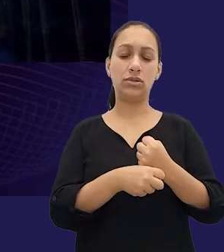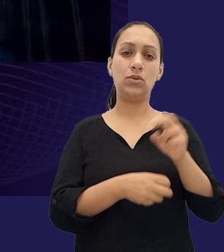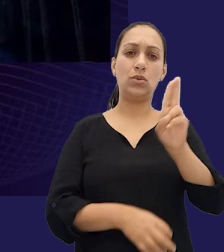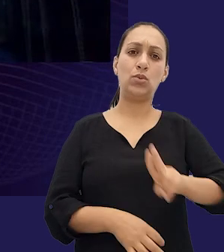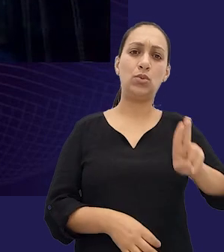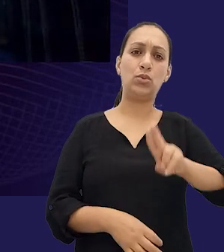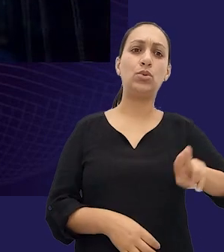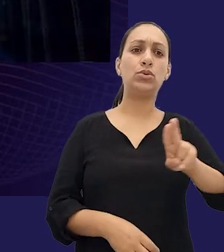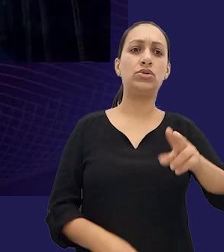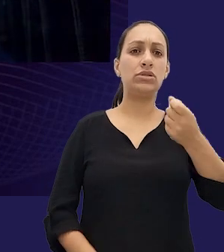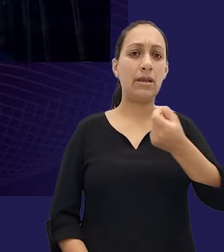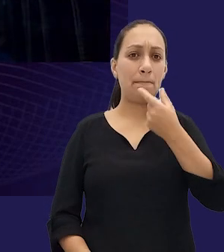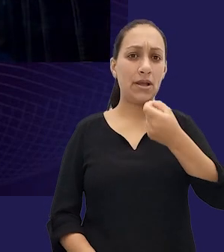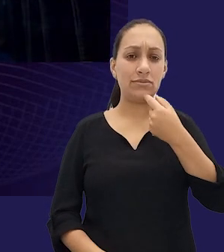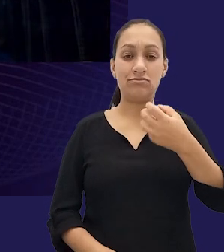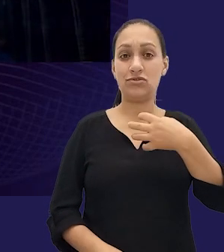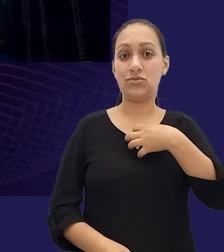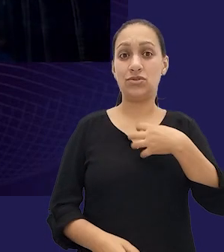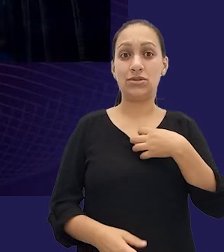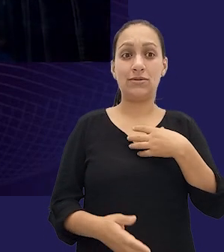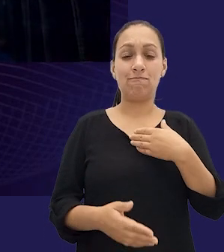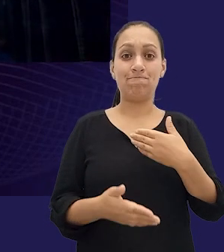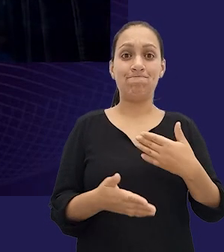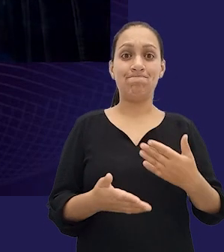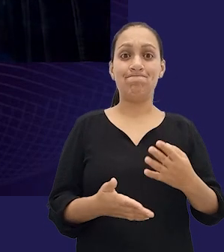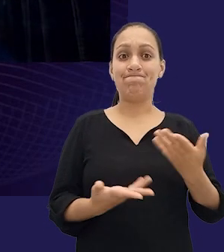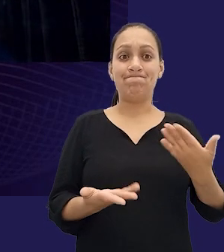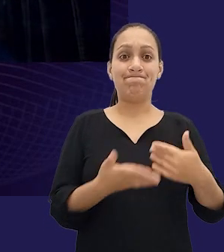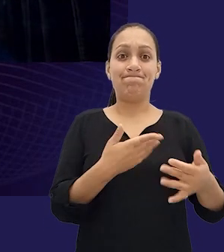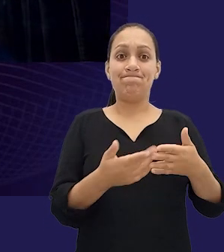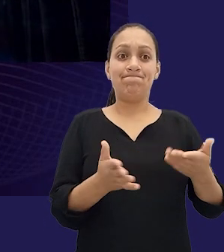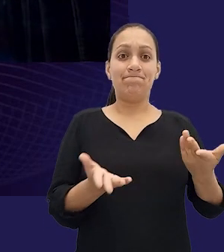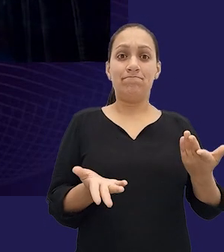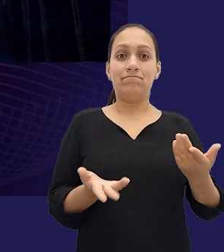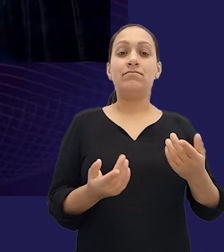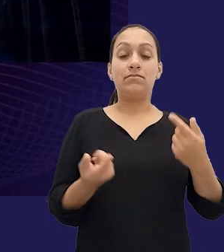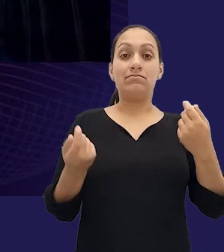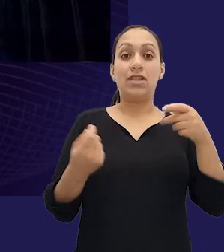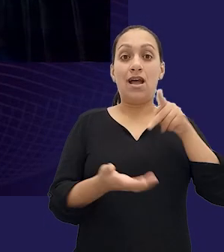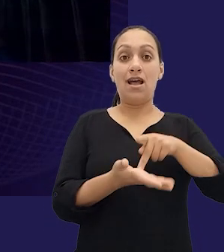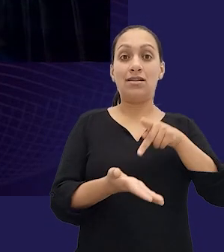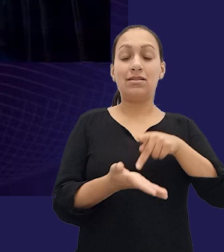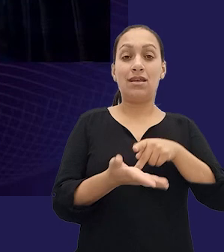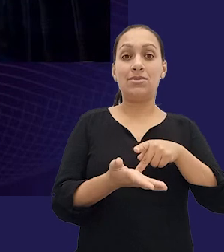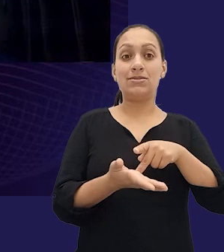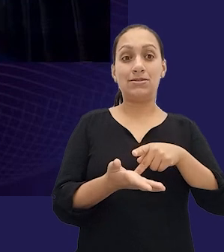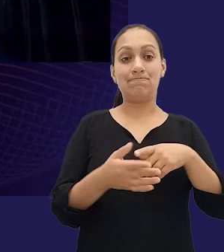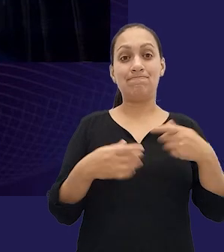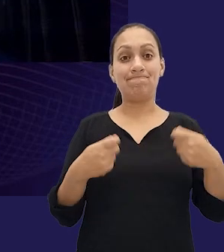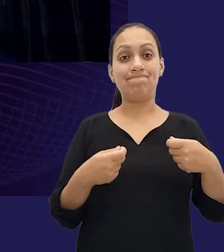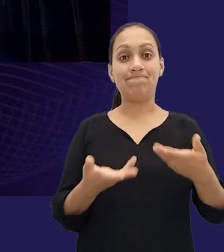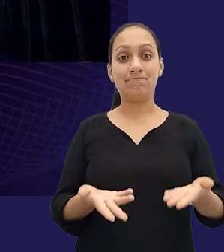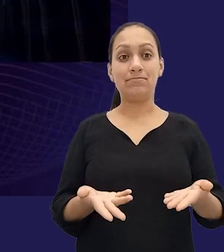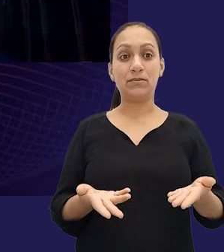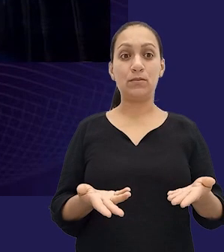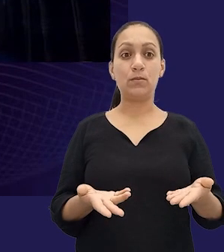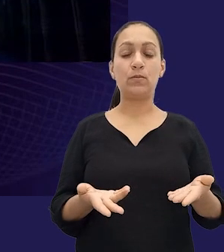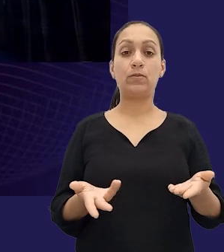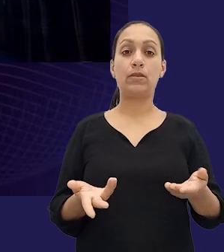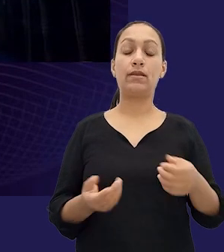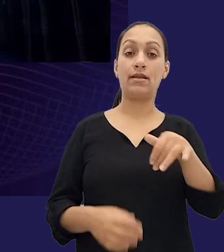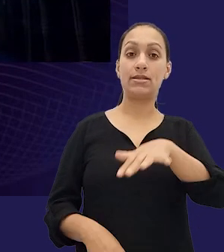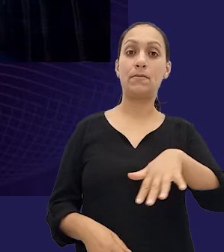de antimicrobianos de modo empírico ele tem sido uma realidade necessária, né? Nesse ambiente, eu diria